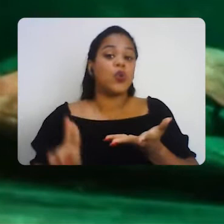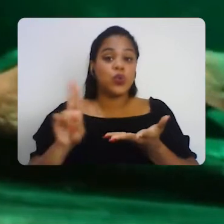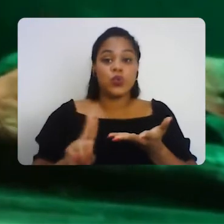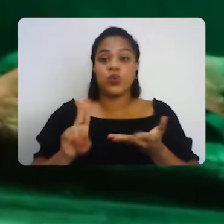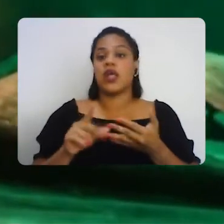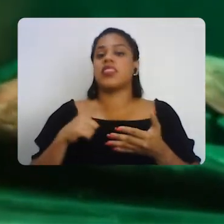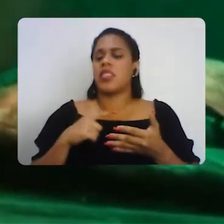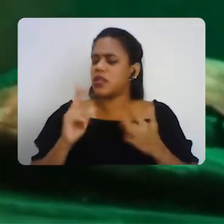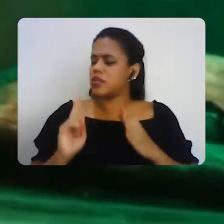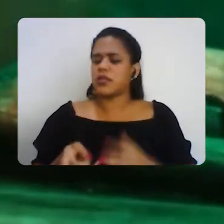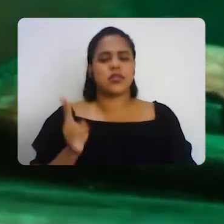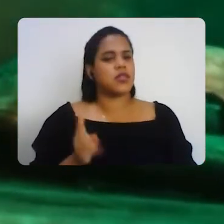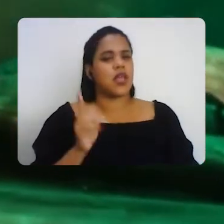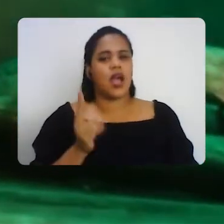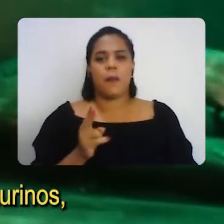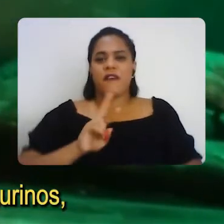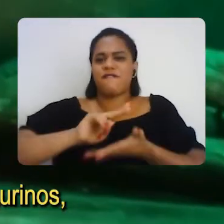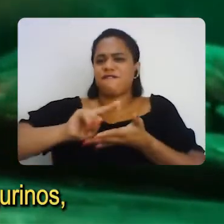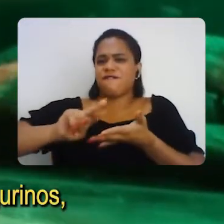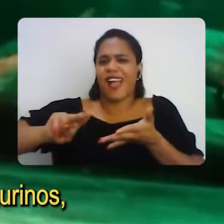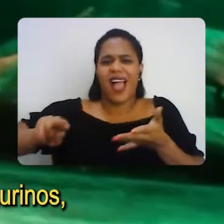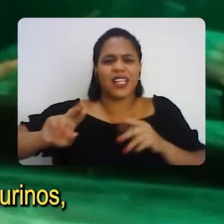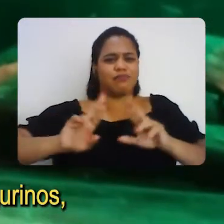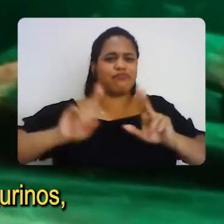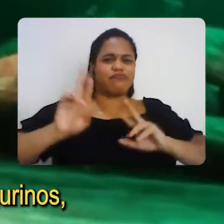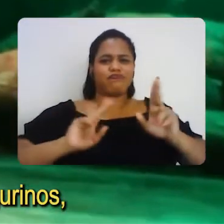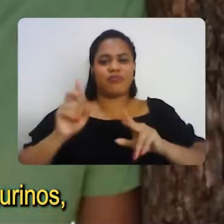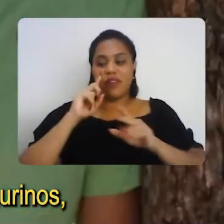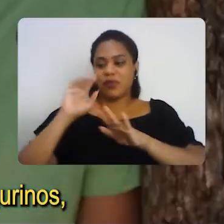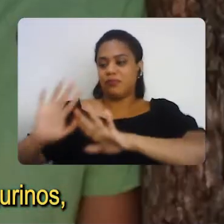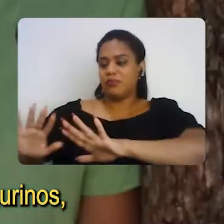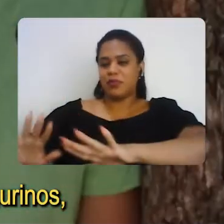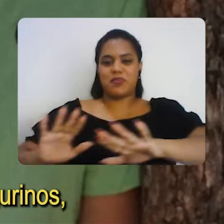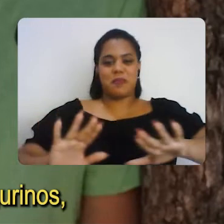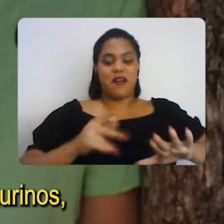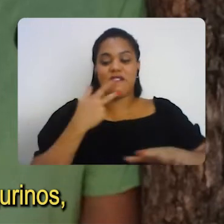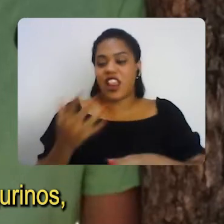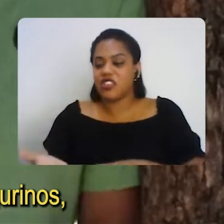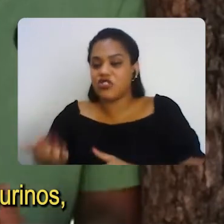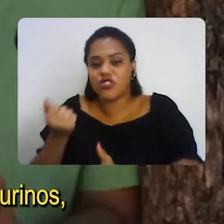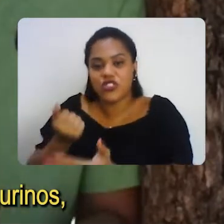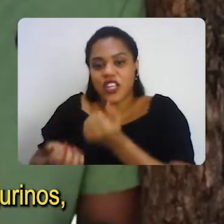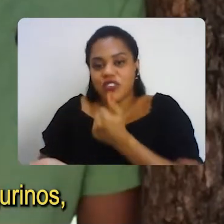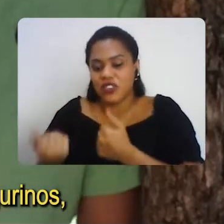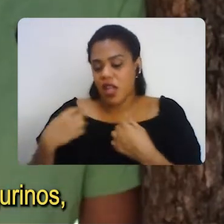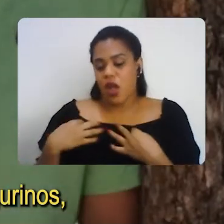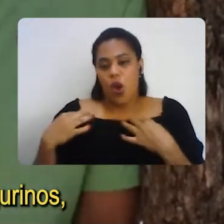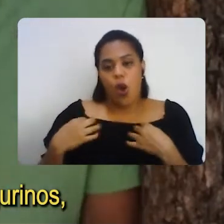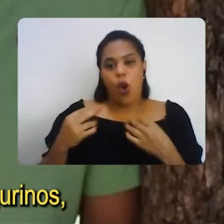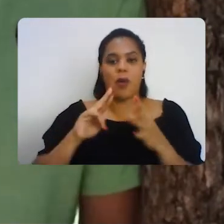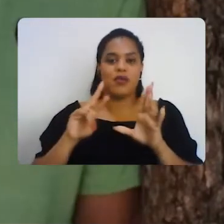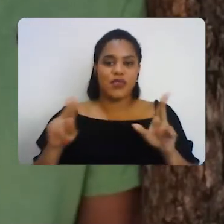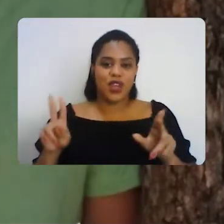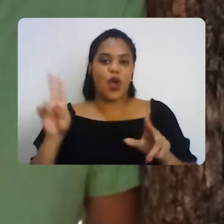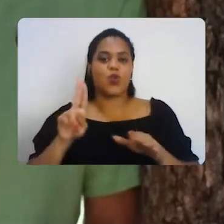gente utiliza em toda a cenografia, várias dessas bruacas pelo cenário, onde Zinho retira alguns dos seus